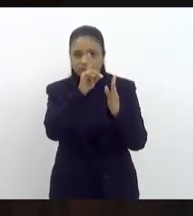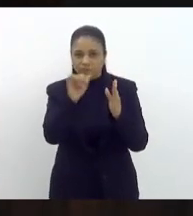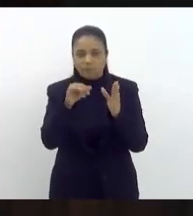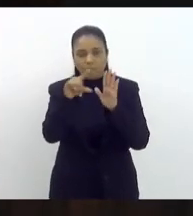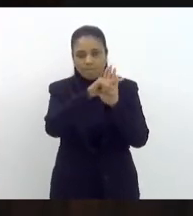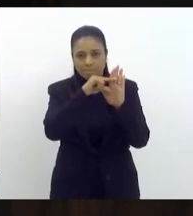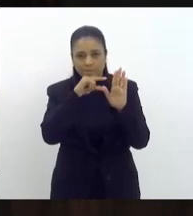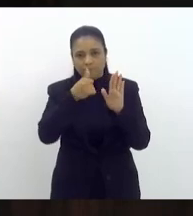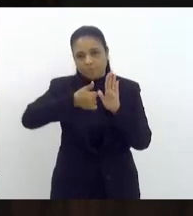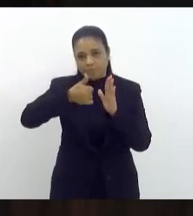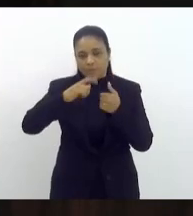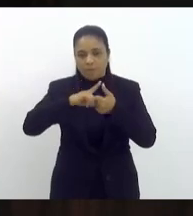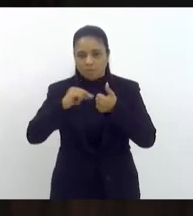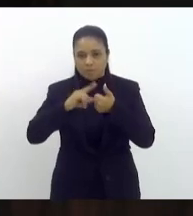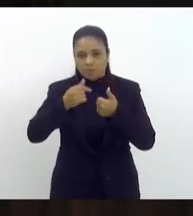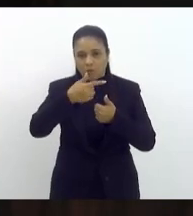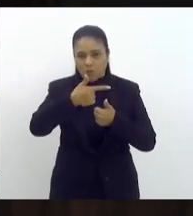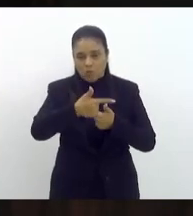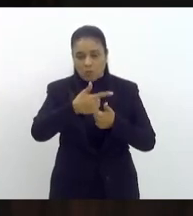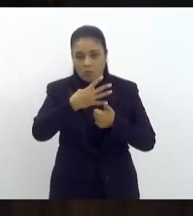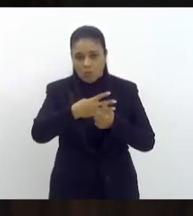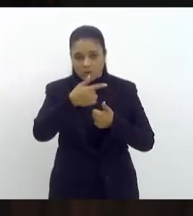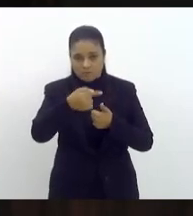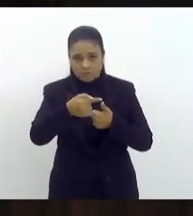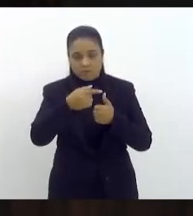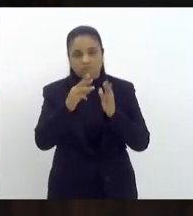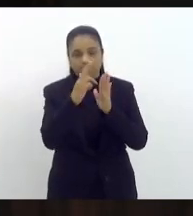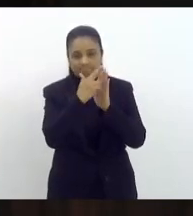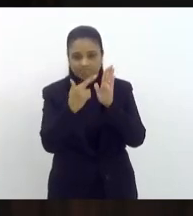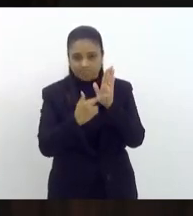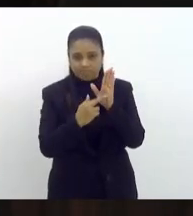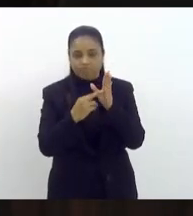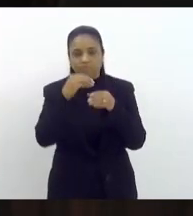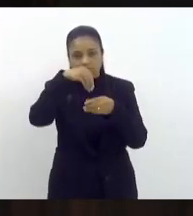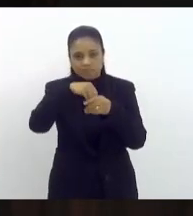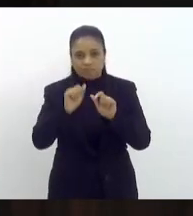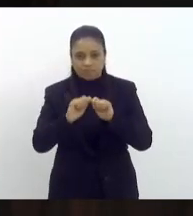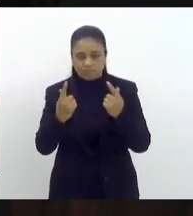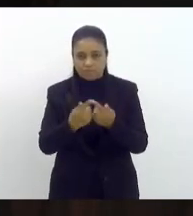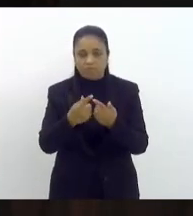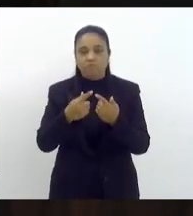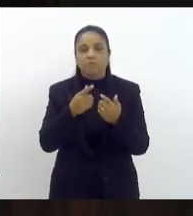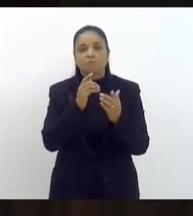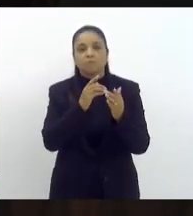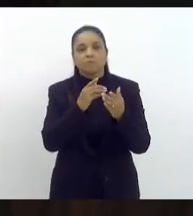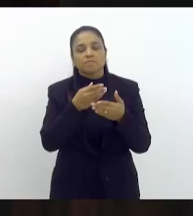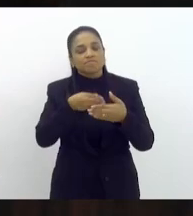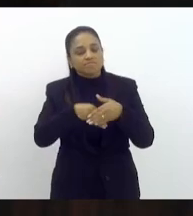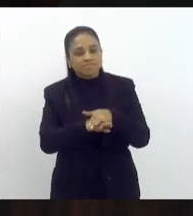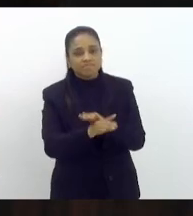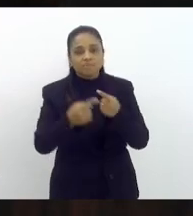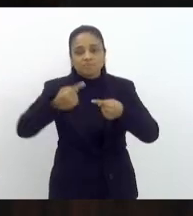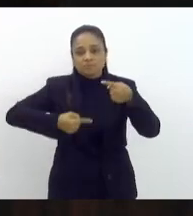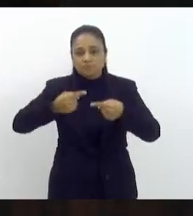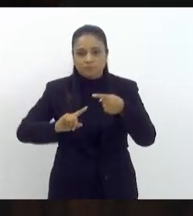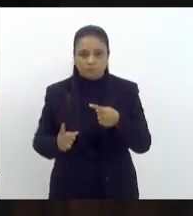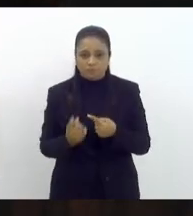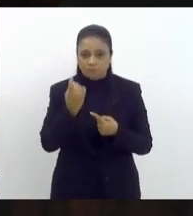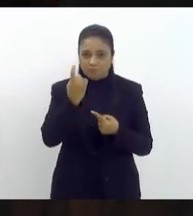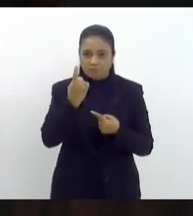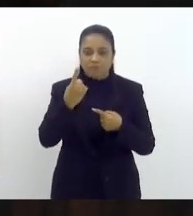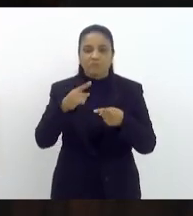parágrafo primeiro do artigo 47 do Regimento Interno entre habitação ordinária em primeira discussão